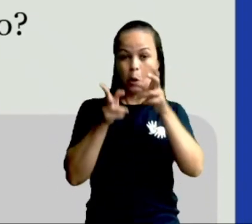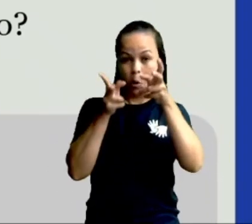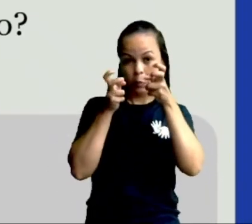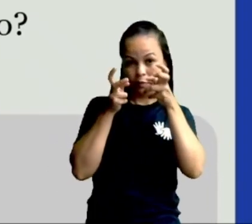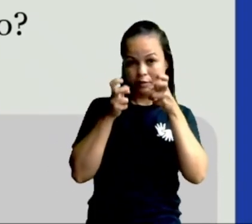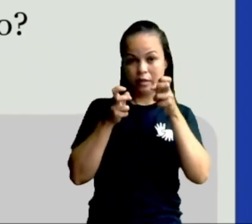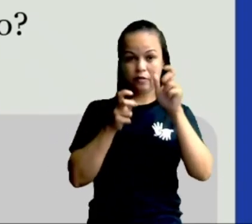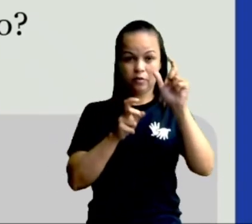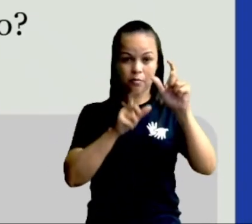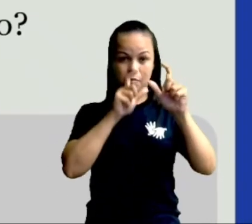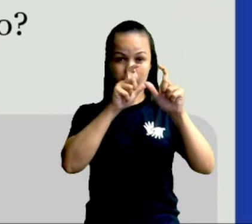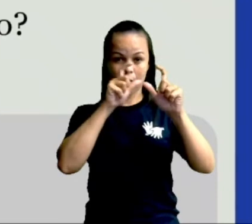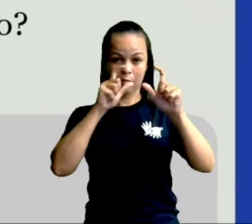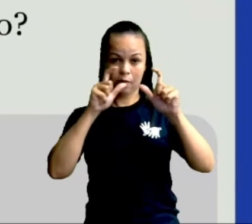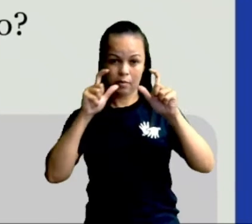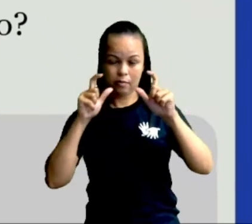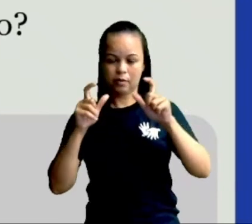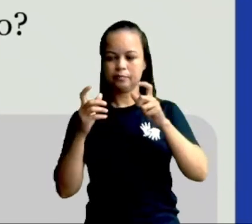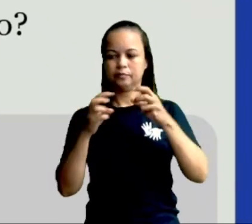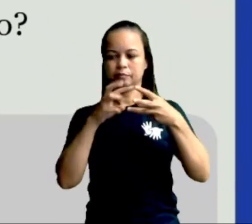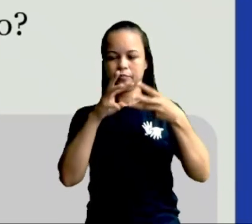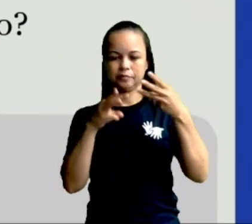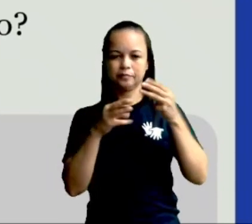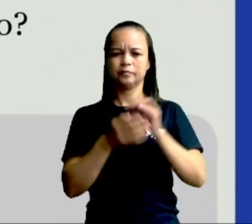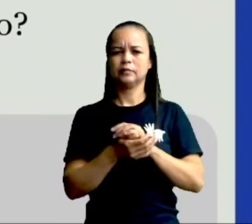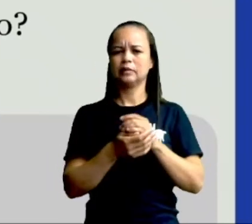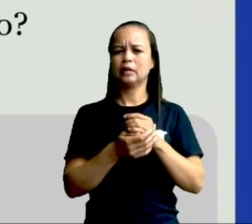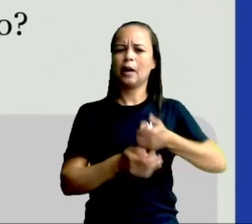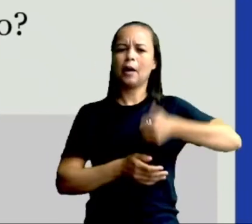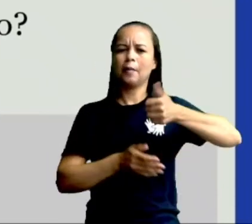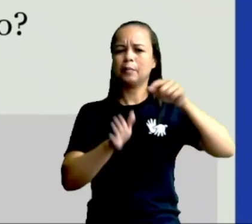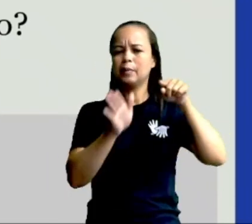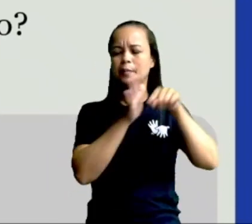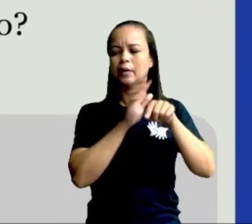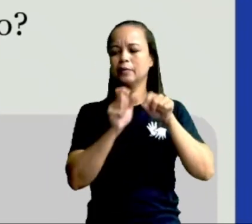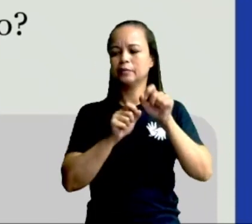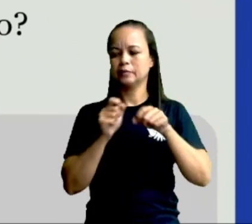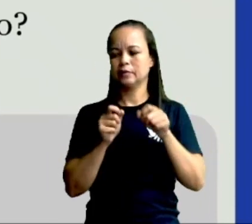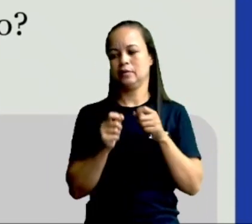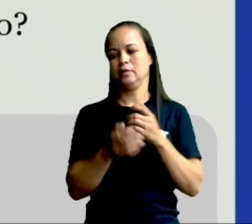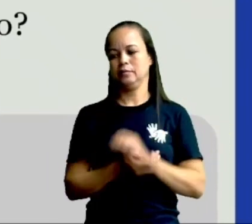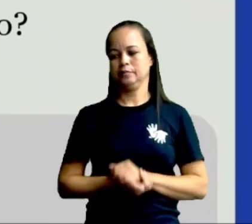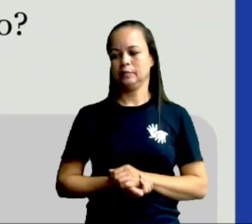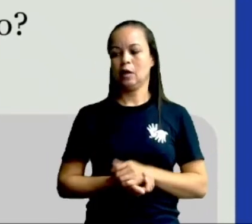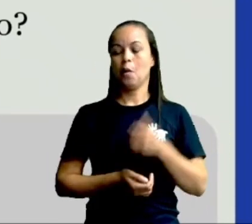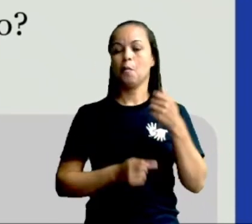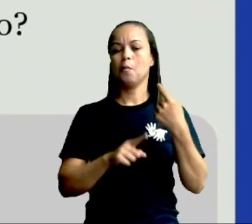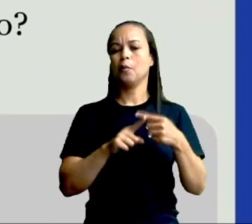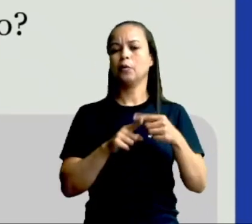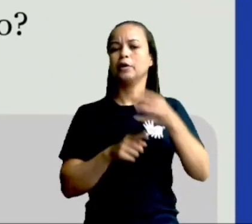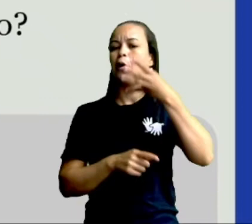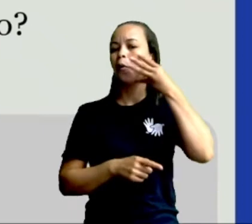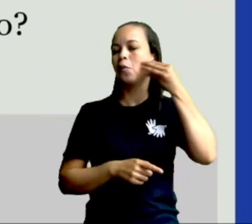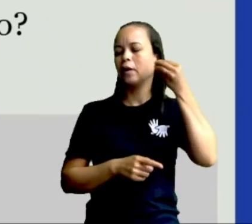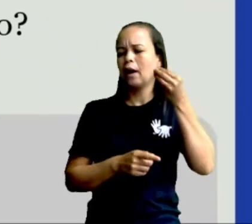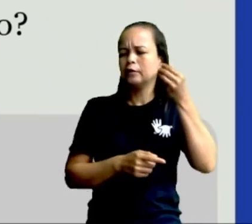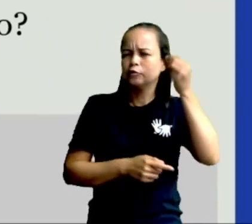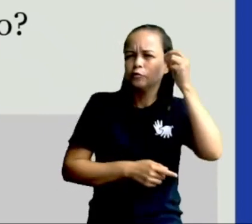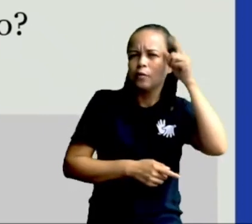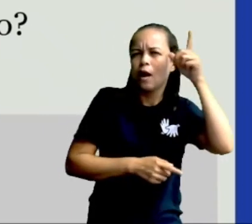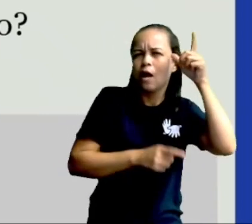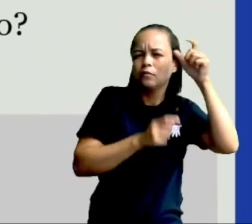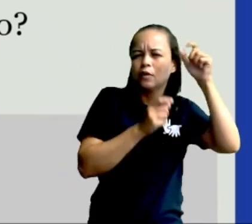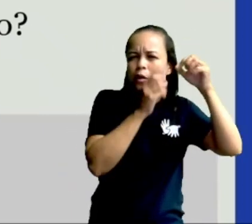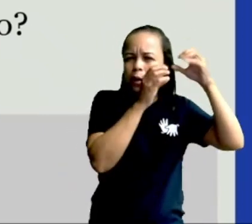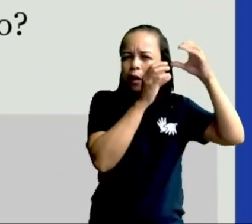os balãozinhos. A primeira pergunta diz: por que o Garfield sempre se expressa através de balões de pensamento?